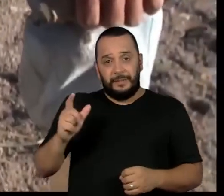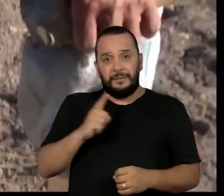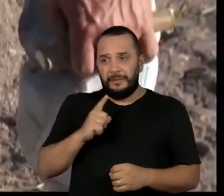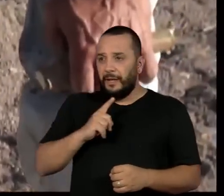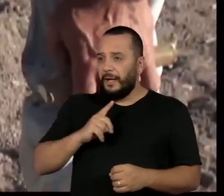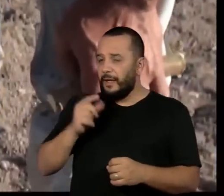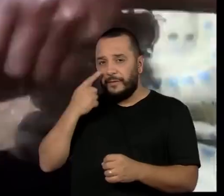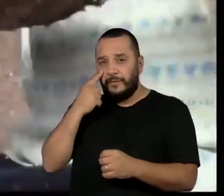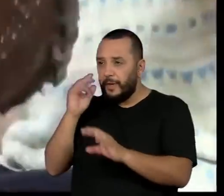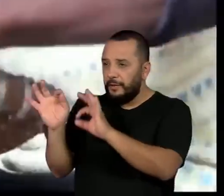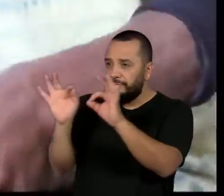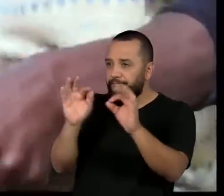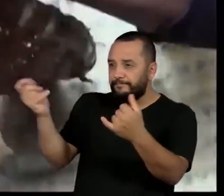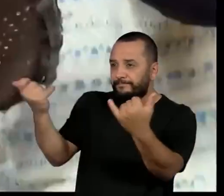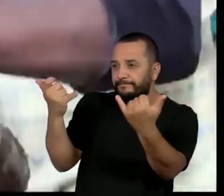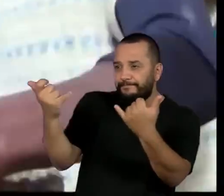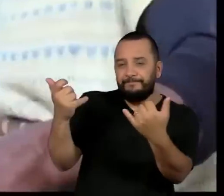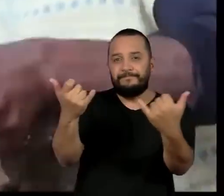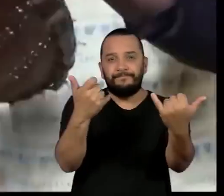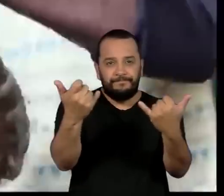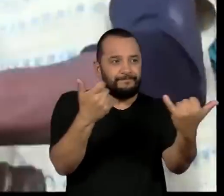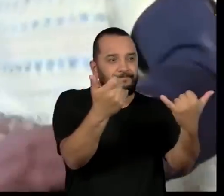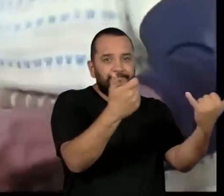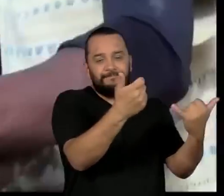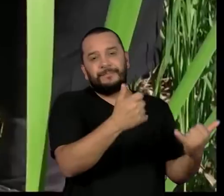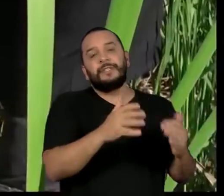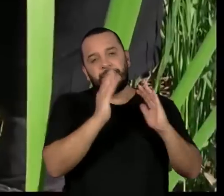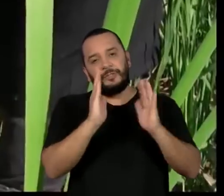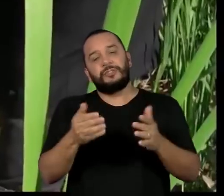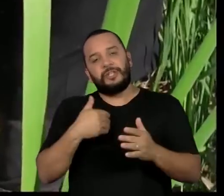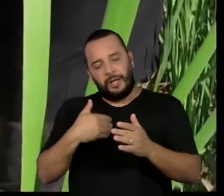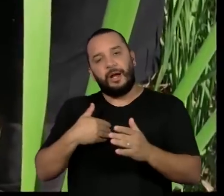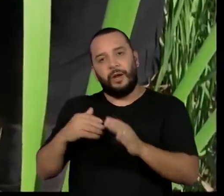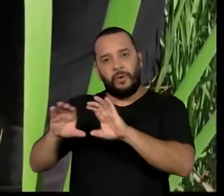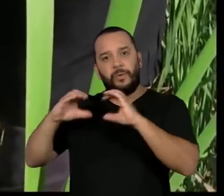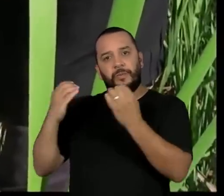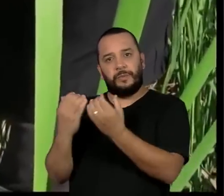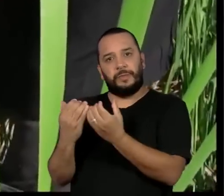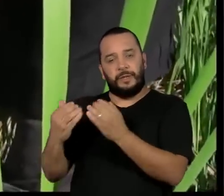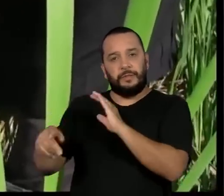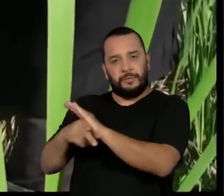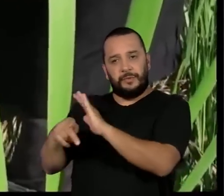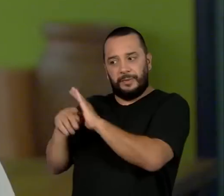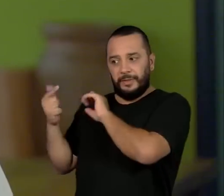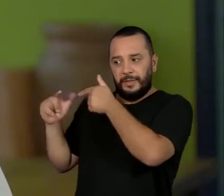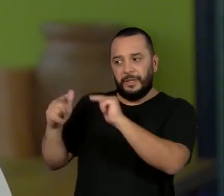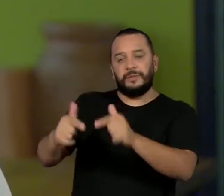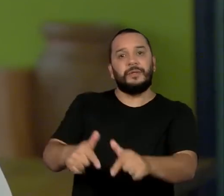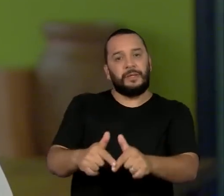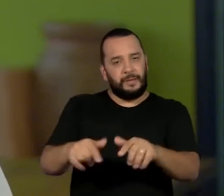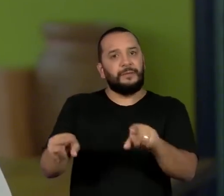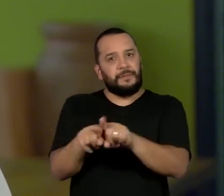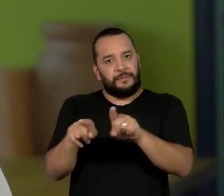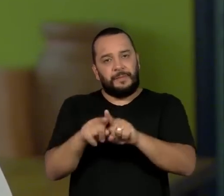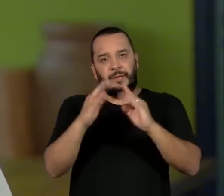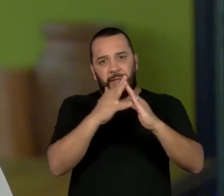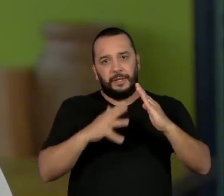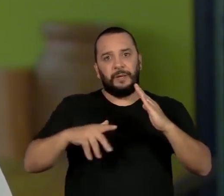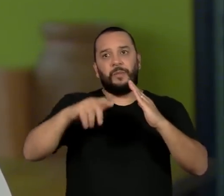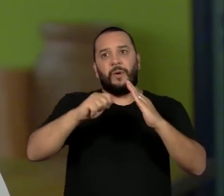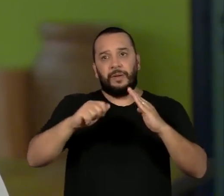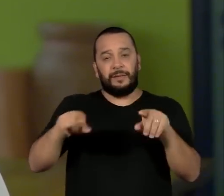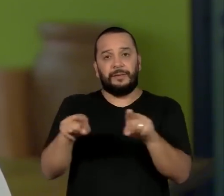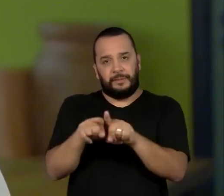integrantes das comunidades tradicionais de caiçaras e quilombolas. É uma forma de registrar, né, o conhecimento tradicional